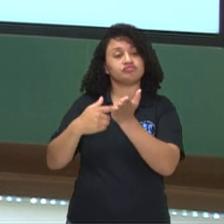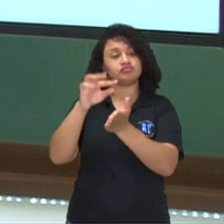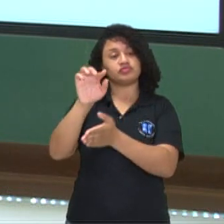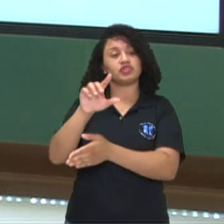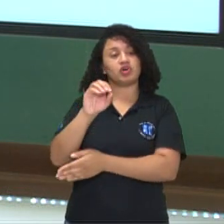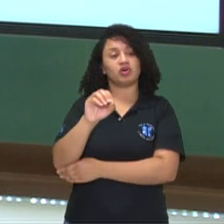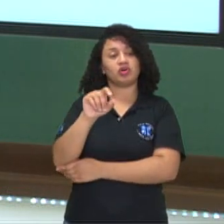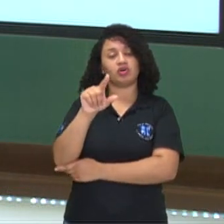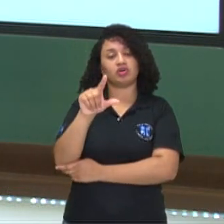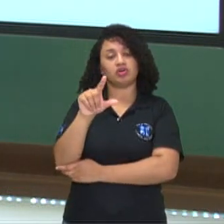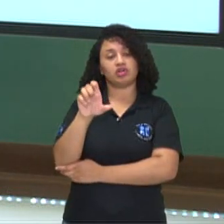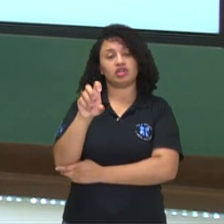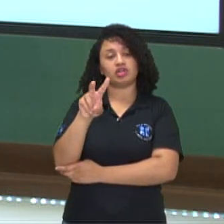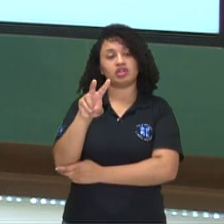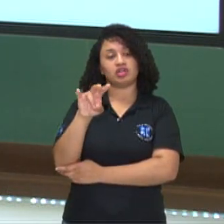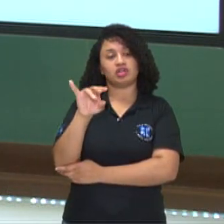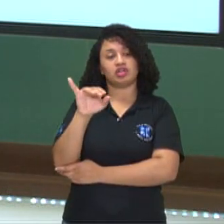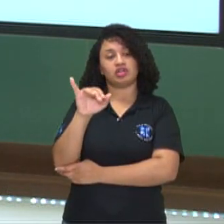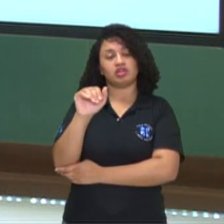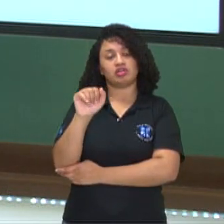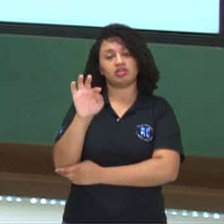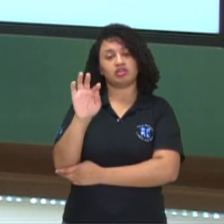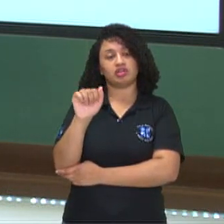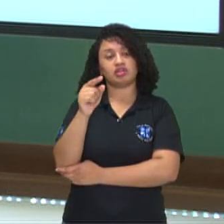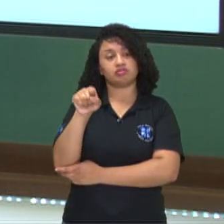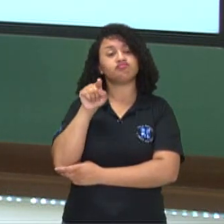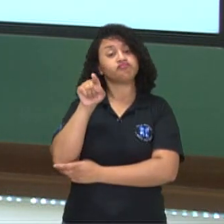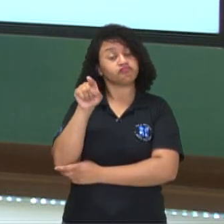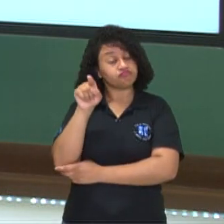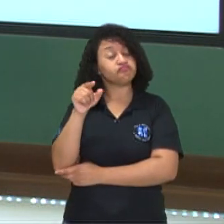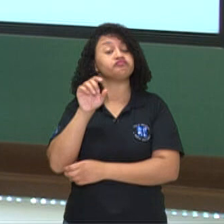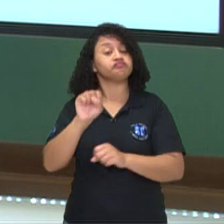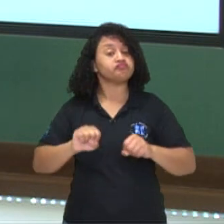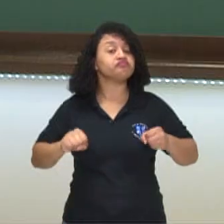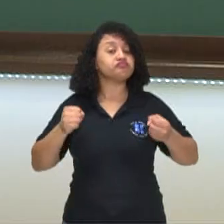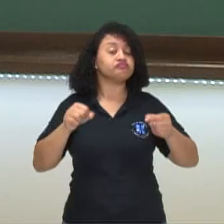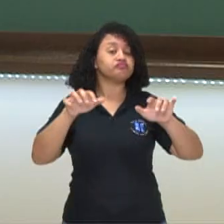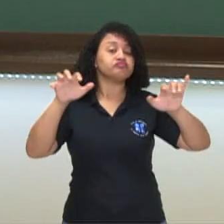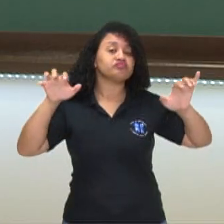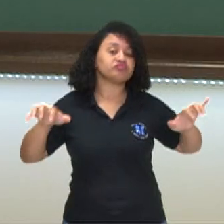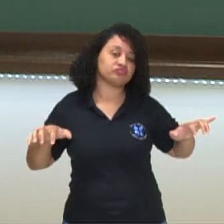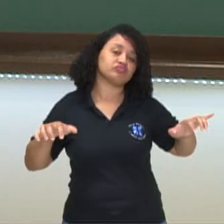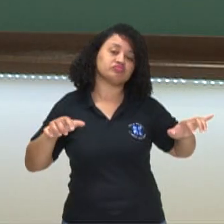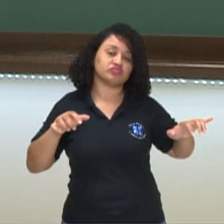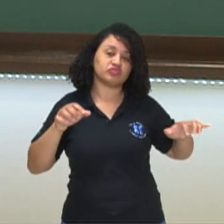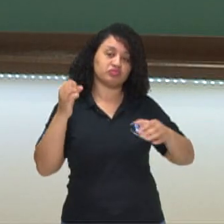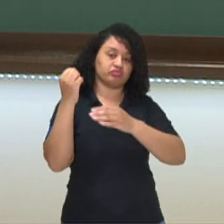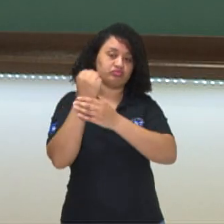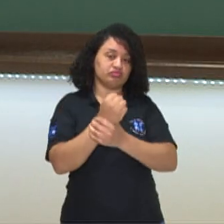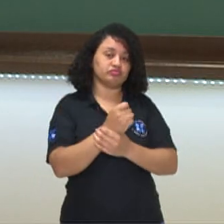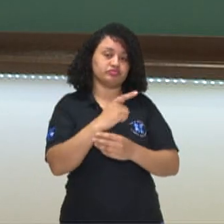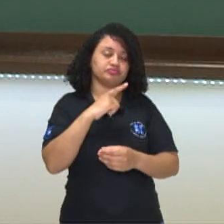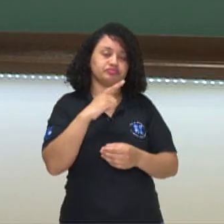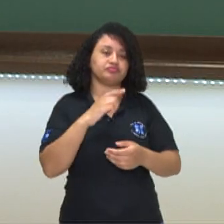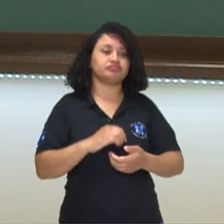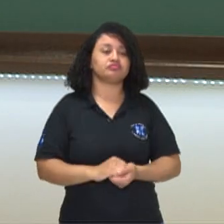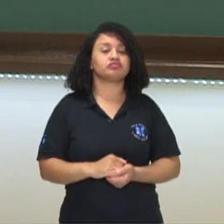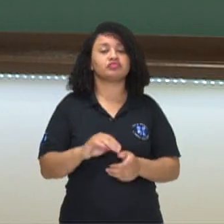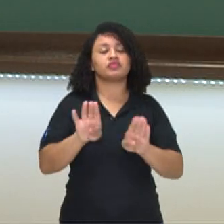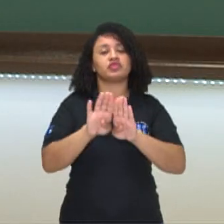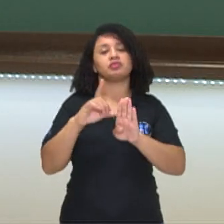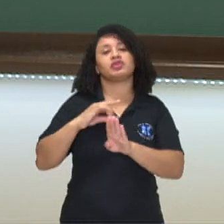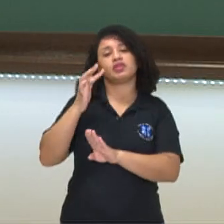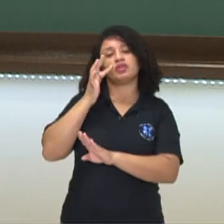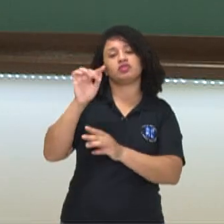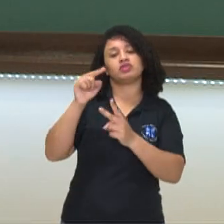Thomas Hobbes, esse sim, defende o absolutismo monárquico. Vamos ter na França, por exemplo, né, dois